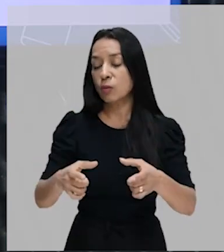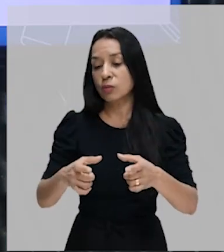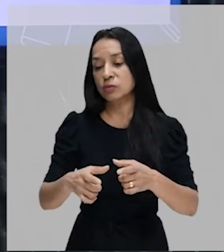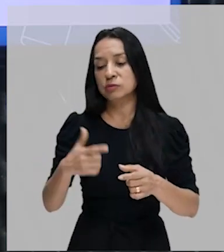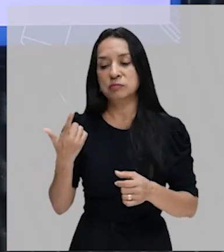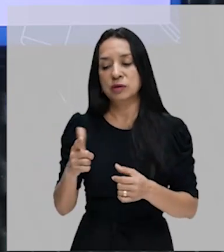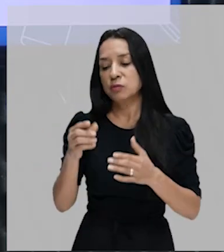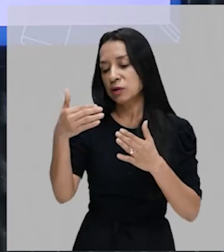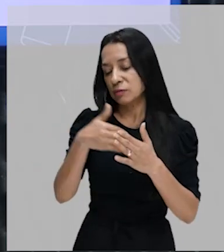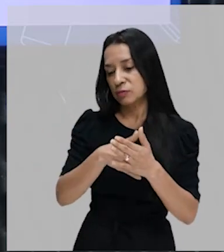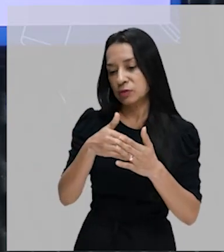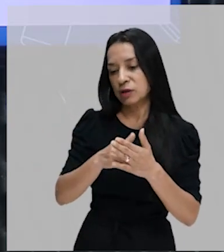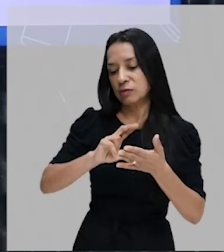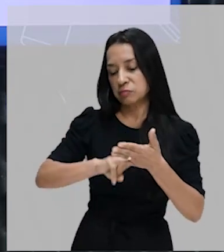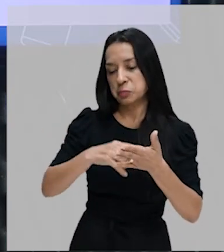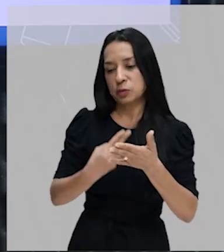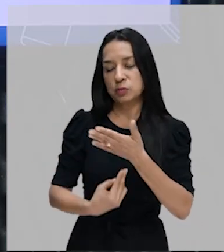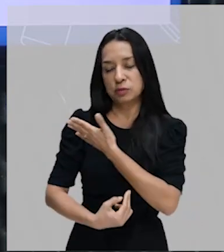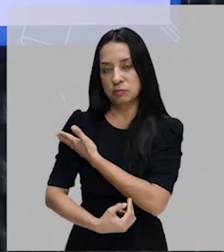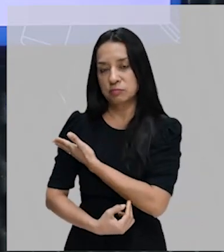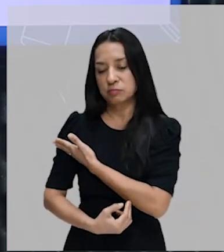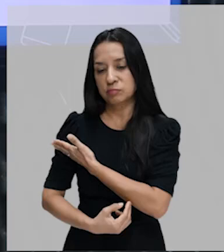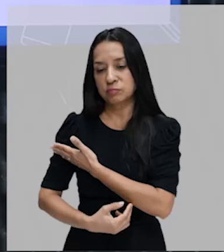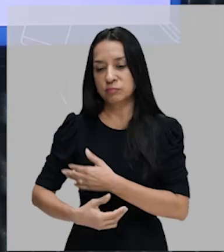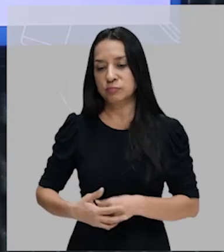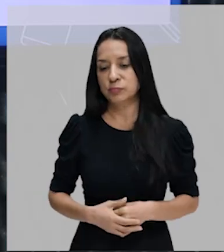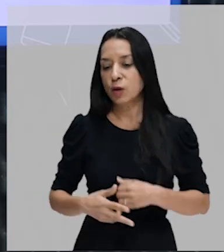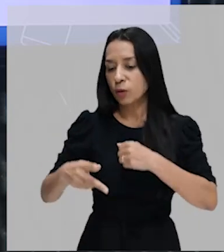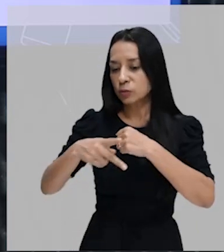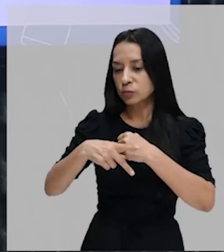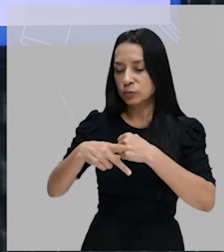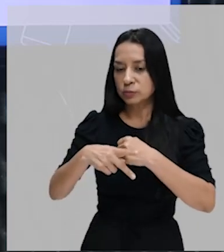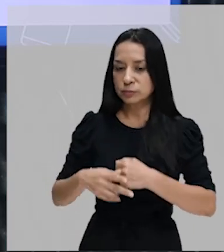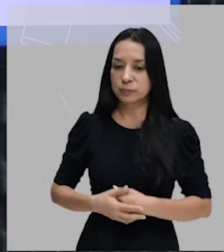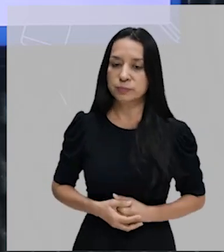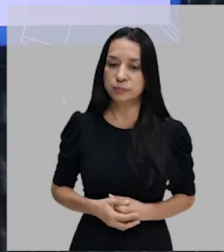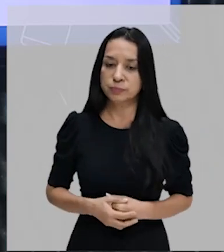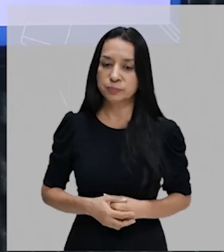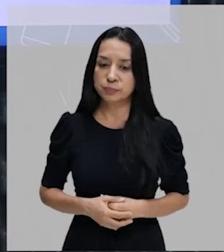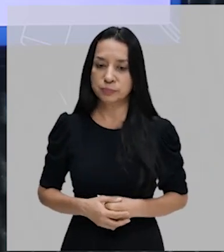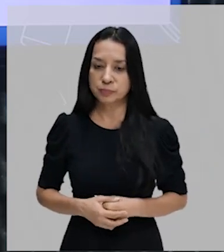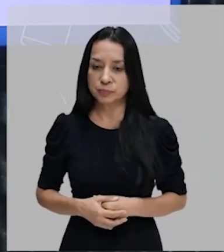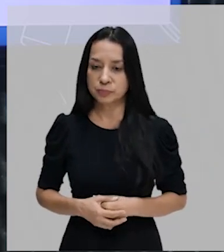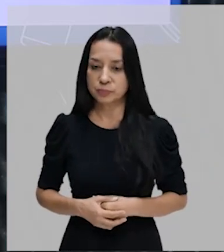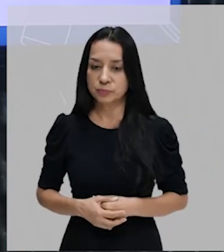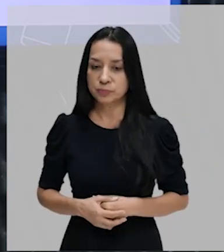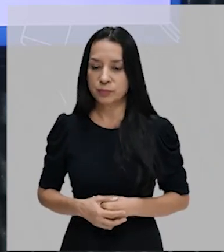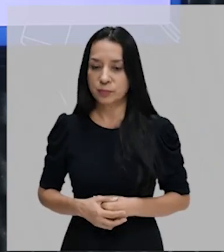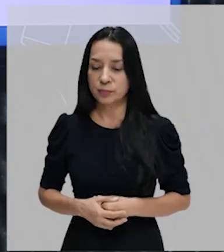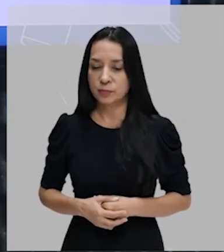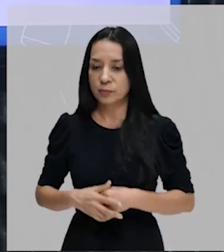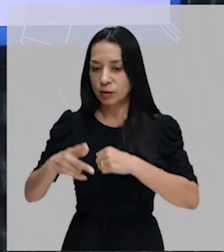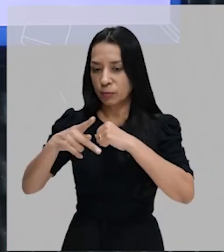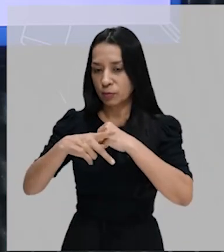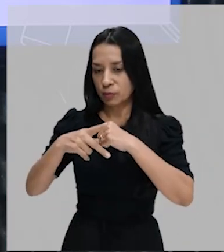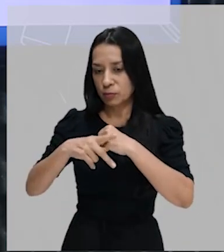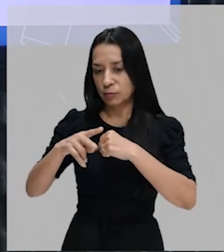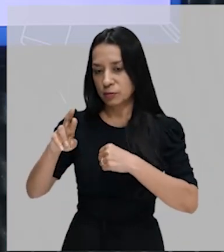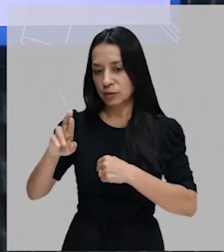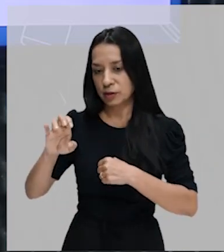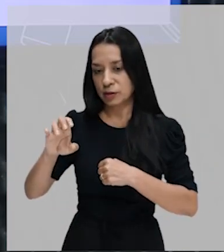para vocês na tradução de nenhum desses pronomes aqui, tá? Então, los